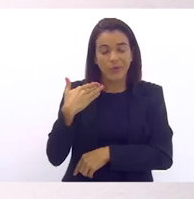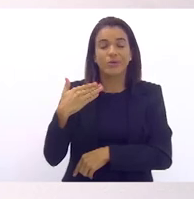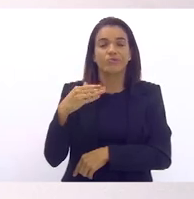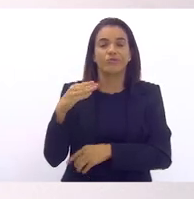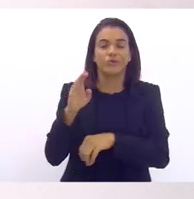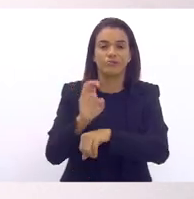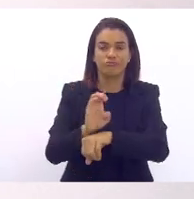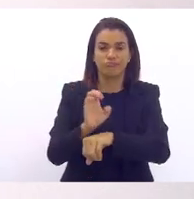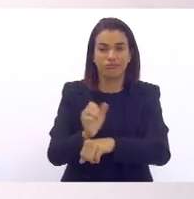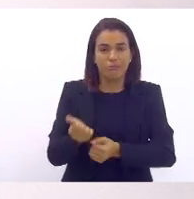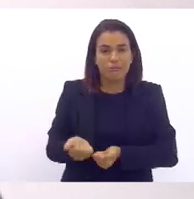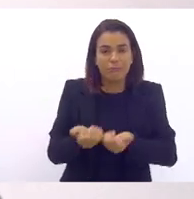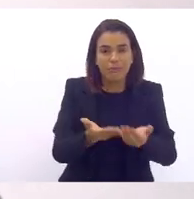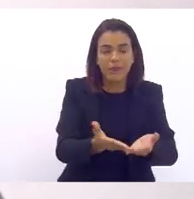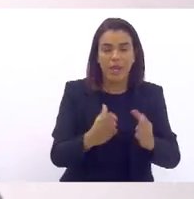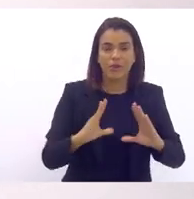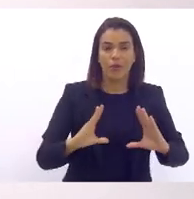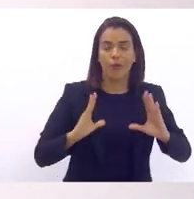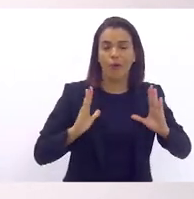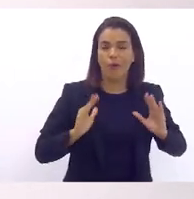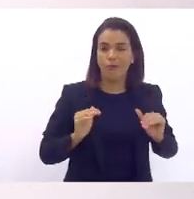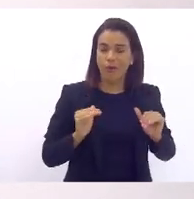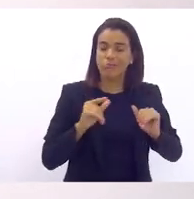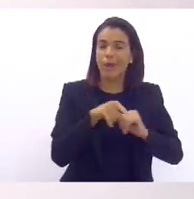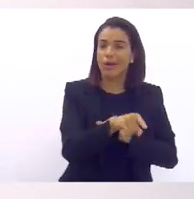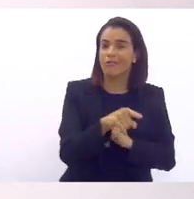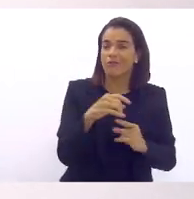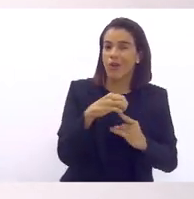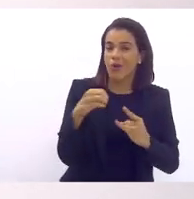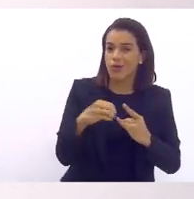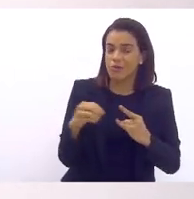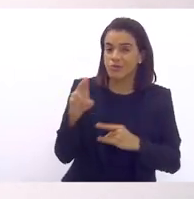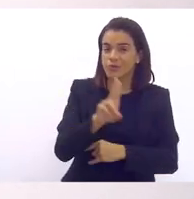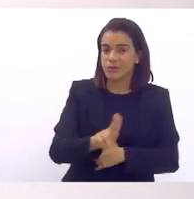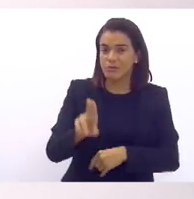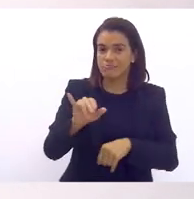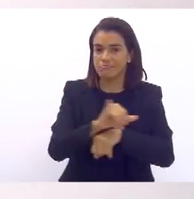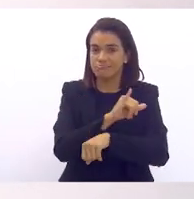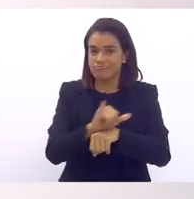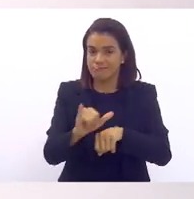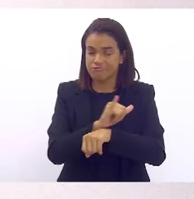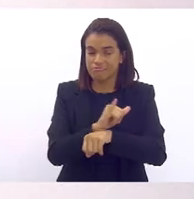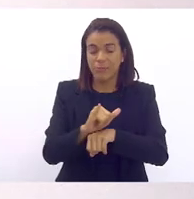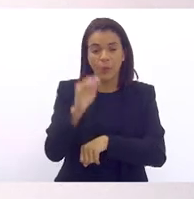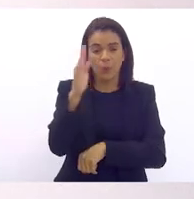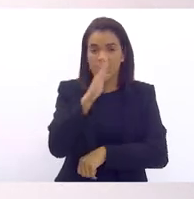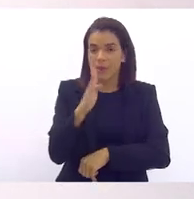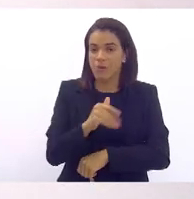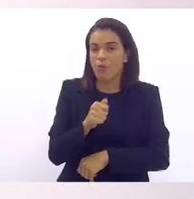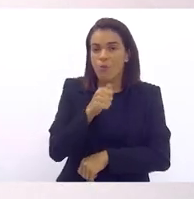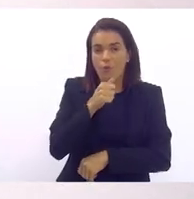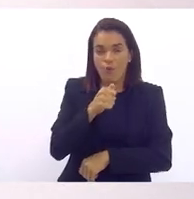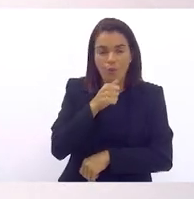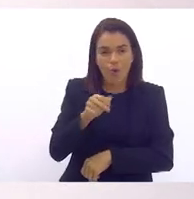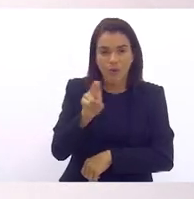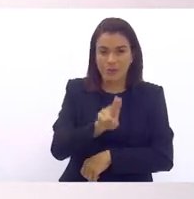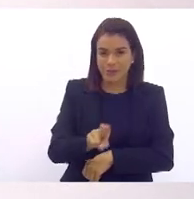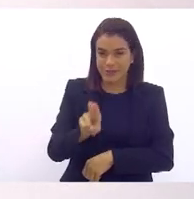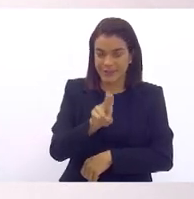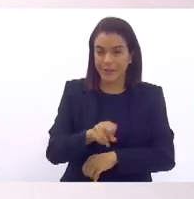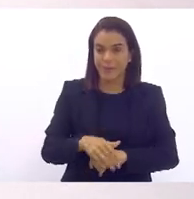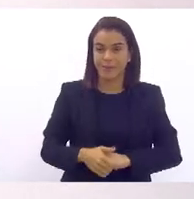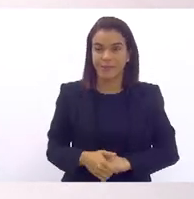que desse conforto da focuz a usar aquele instrumento que no Brasil ainda não tinha sido utilizado para um projeto daquela